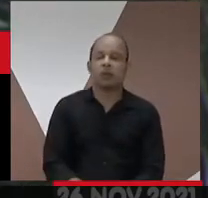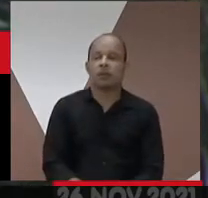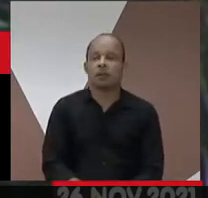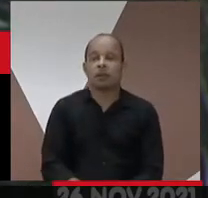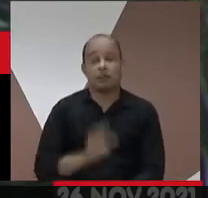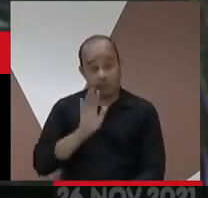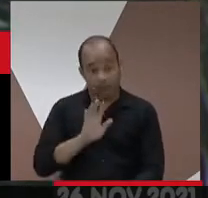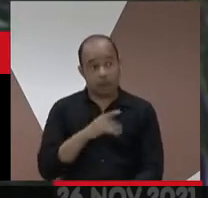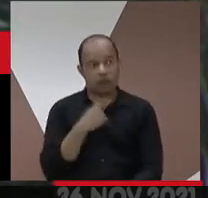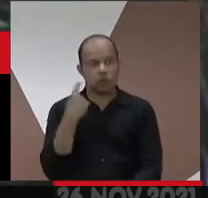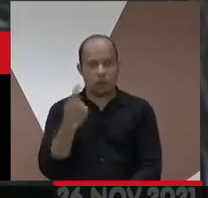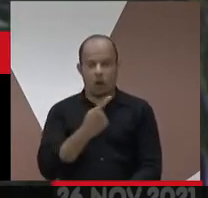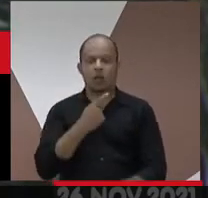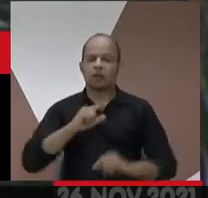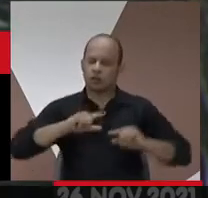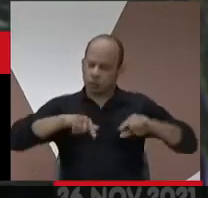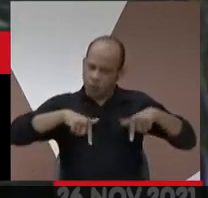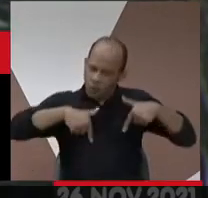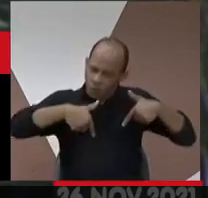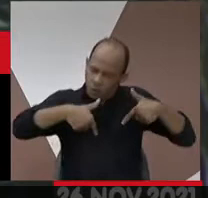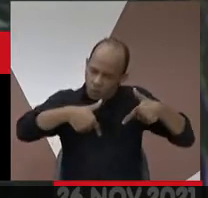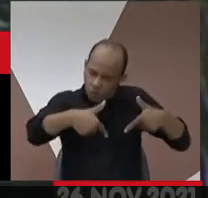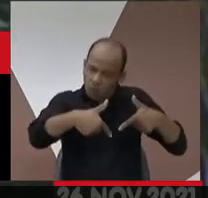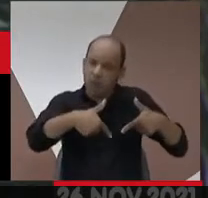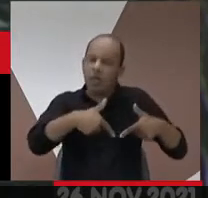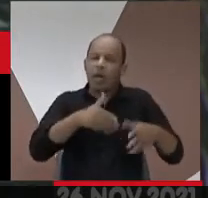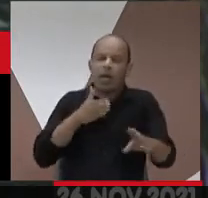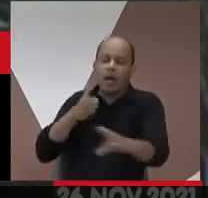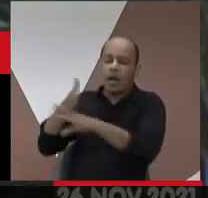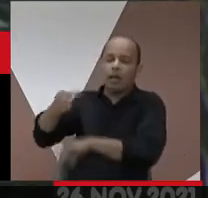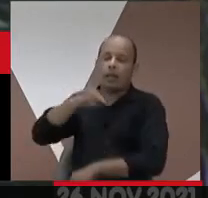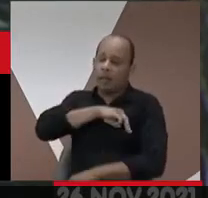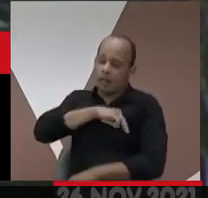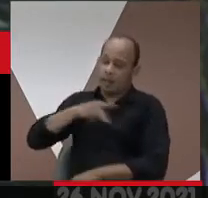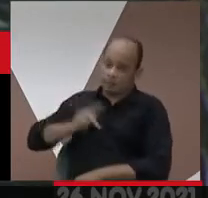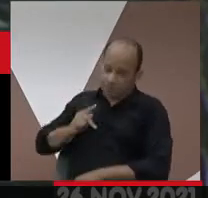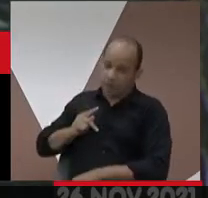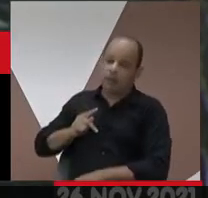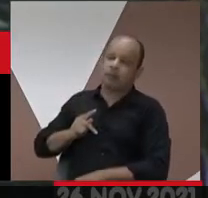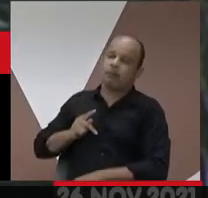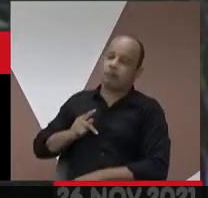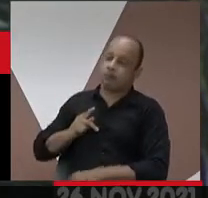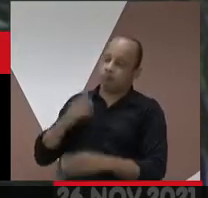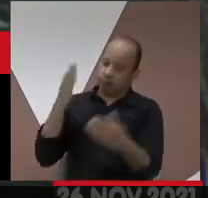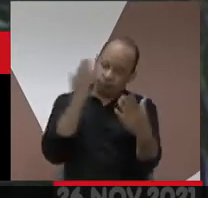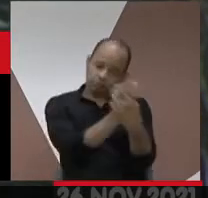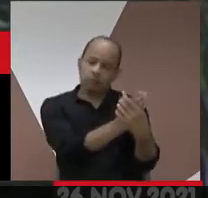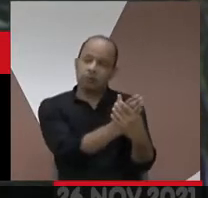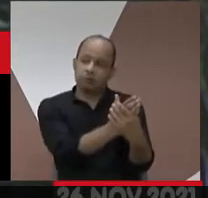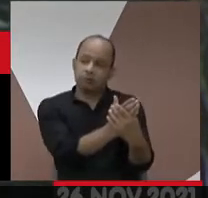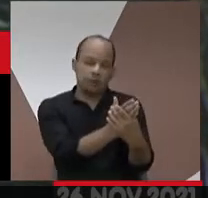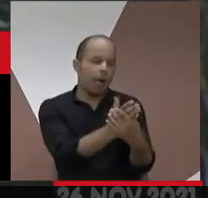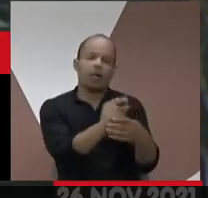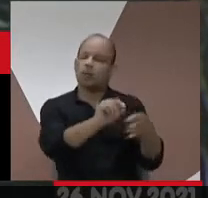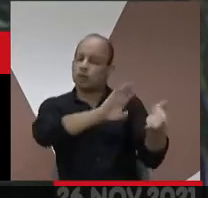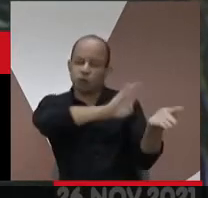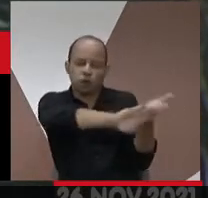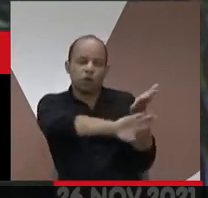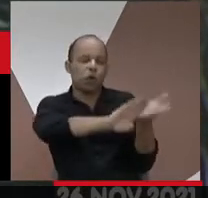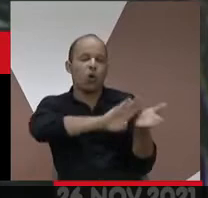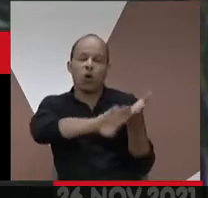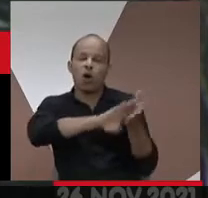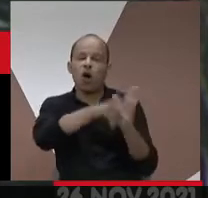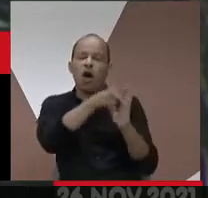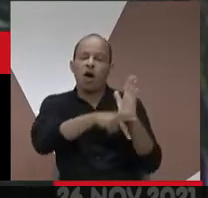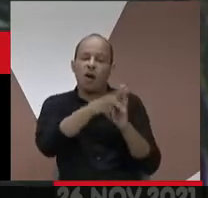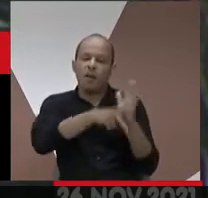a nossa provocação no Ministério Público, foi feita uma recomendação e o plano de manejo foi retirado da pauta do